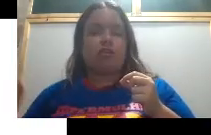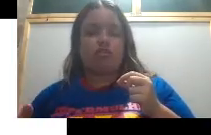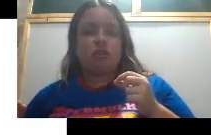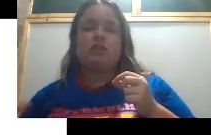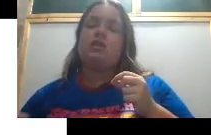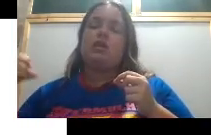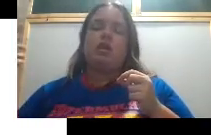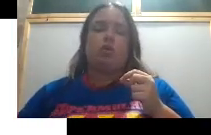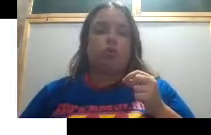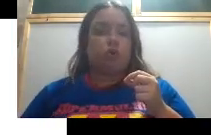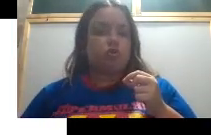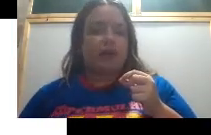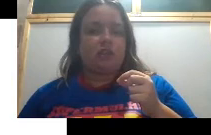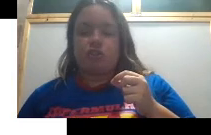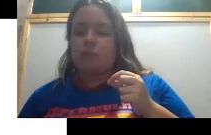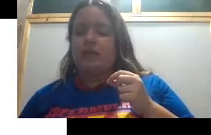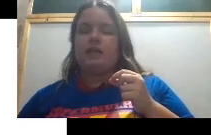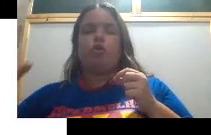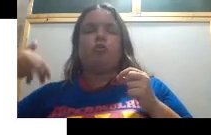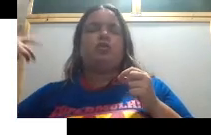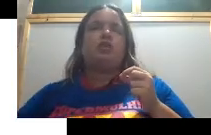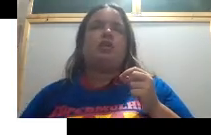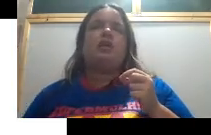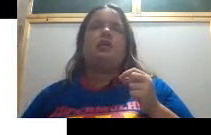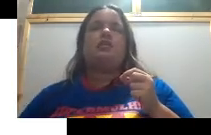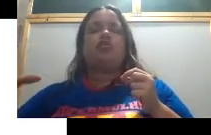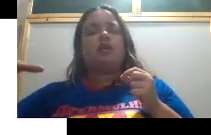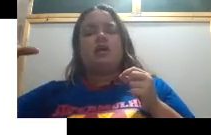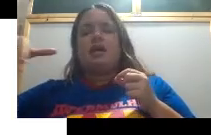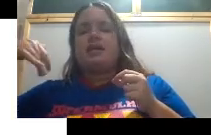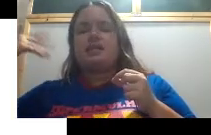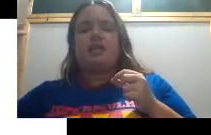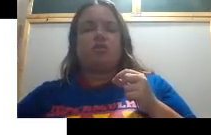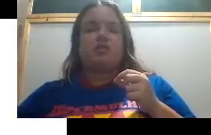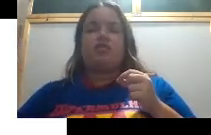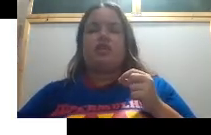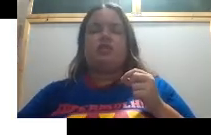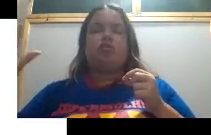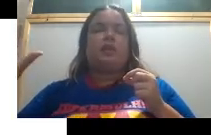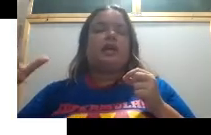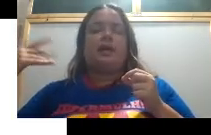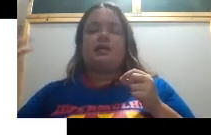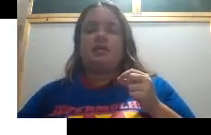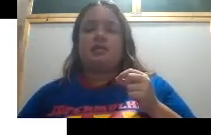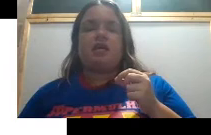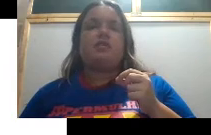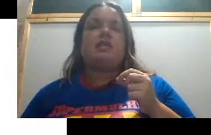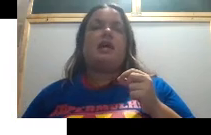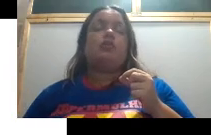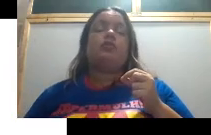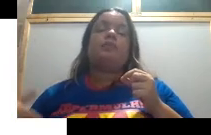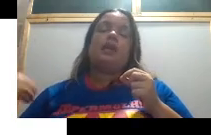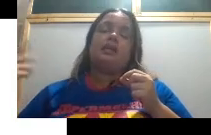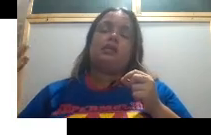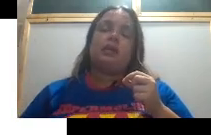explorou bastante o nosso país também né tirou muitas riquezas extractor o placar para serem